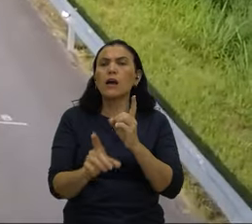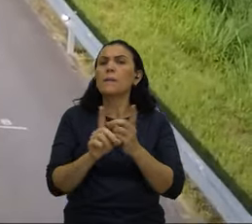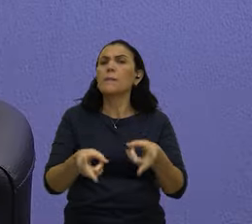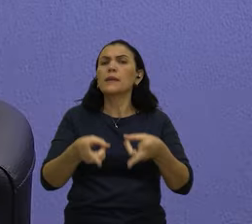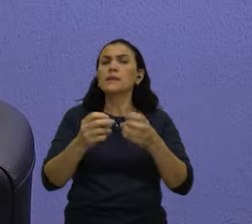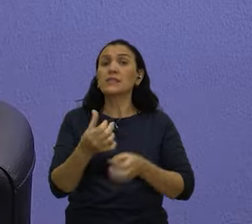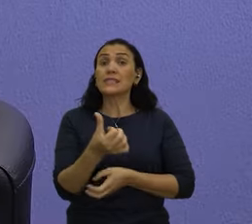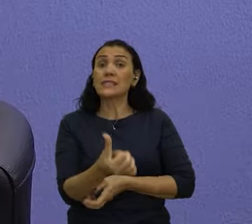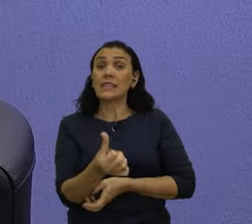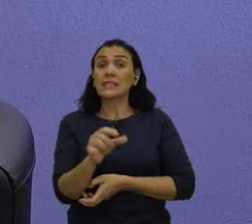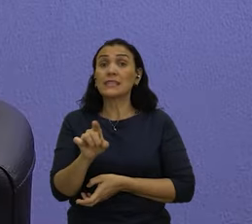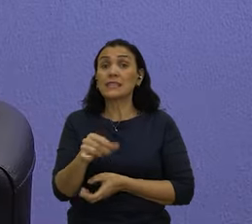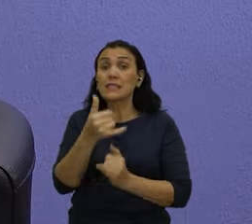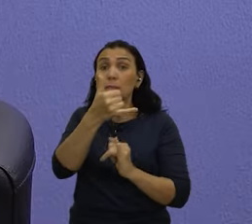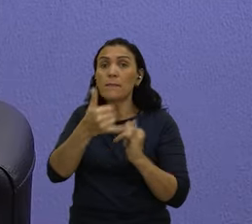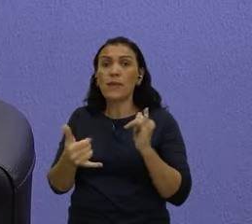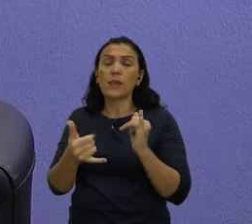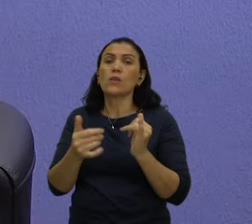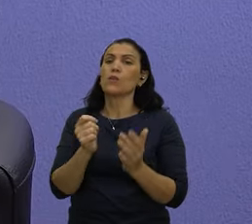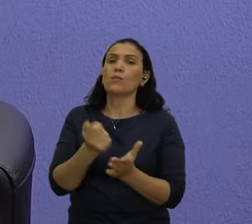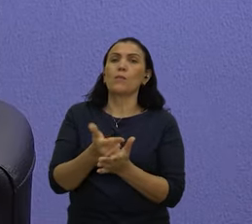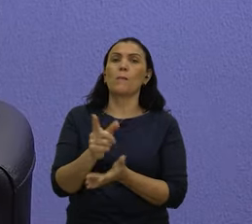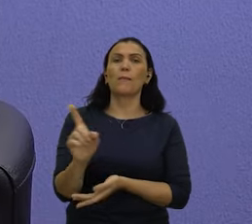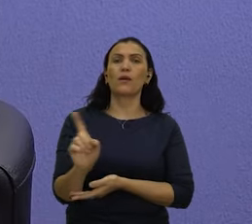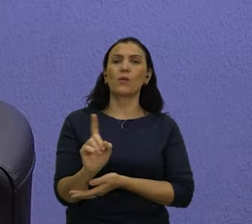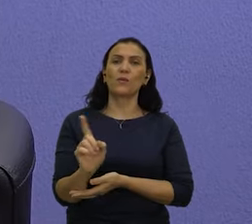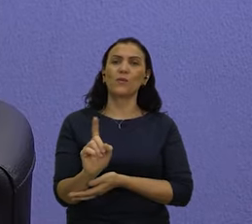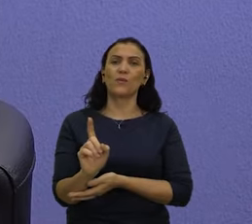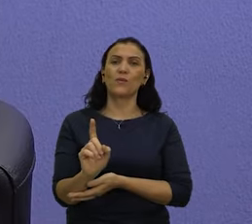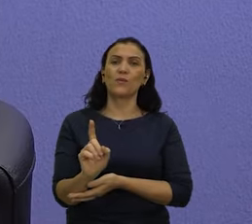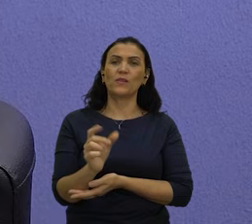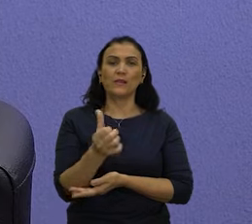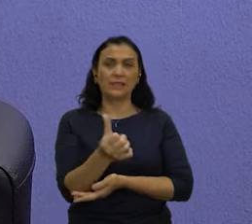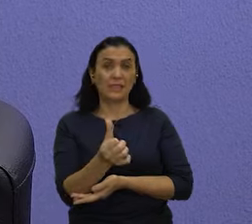que 6,5% não tinha pago. Ou seja,